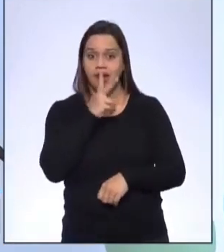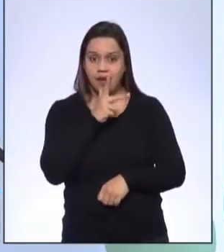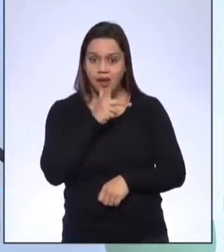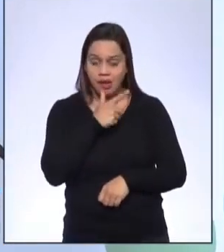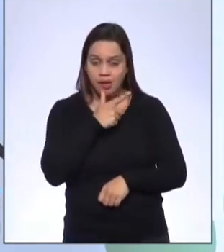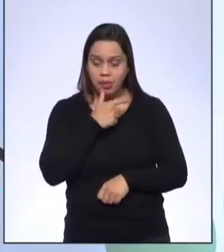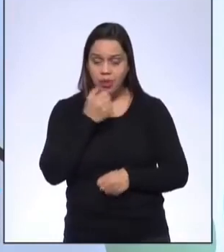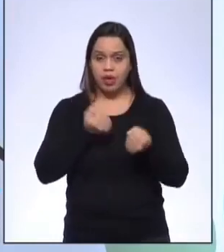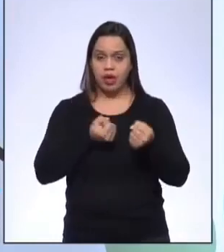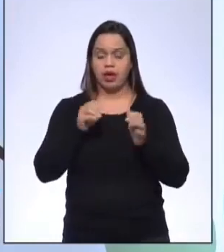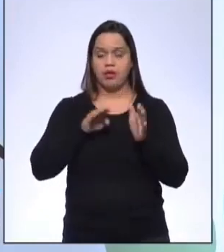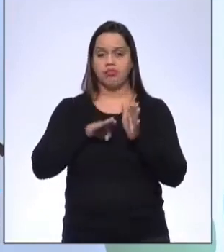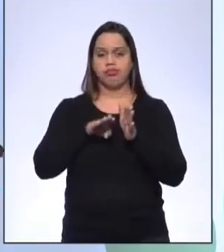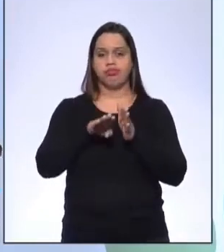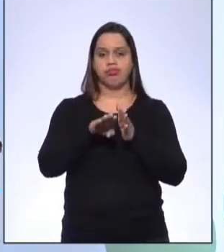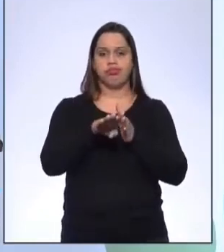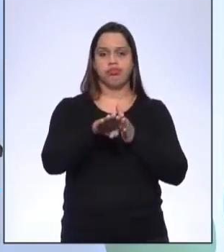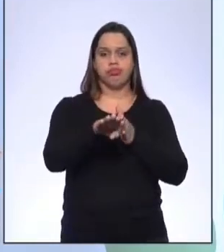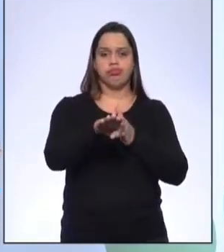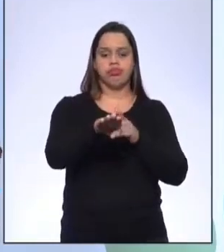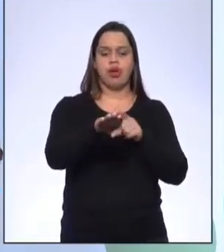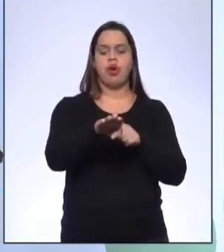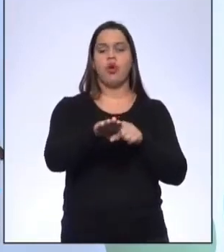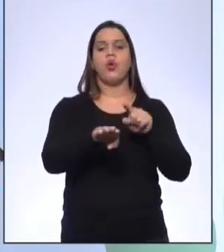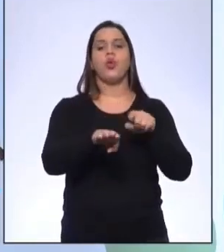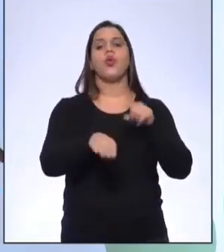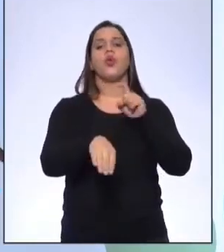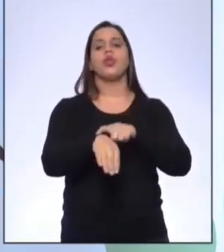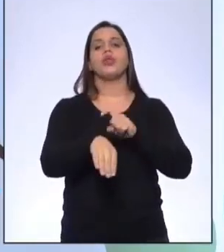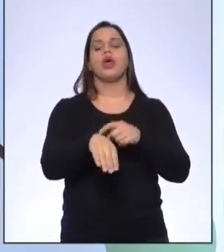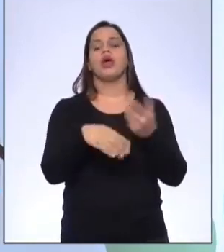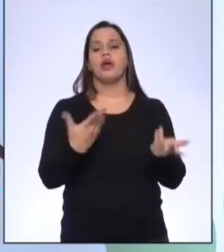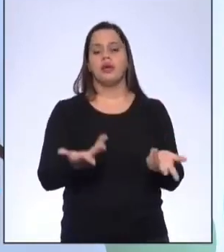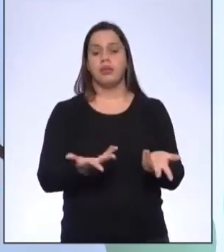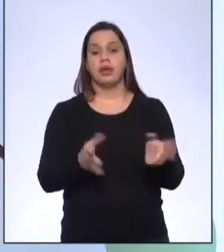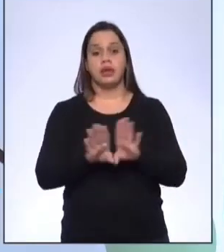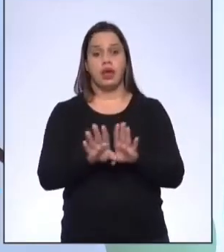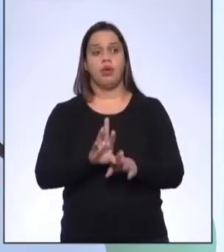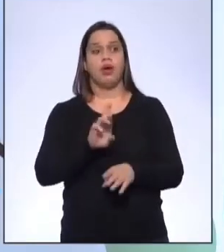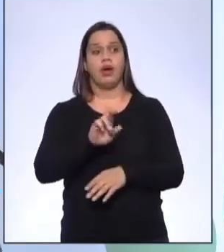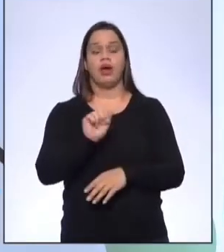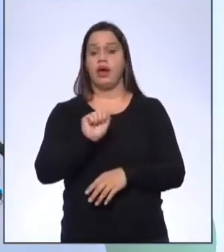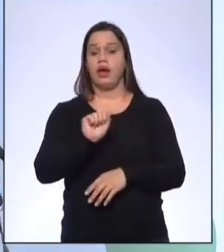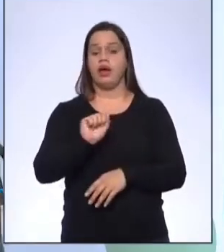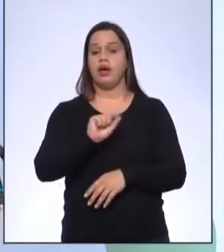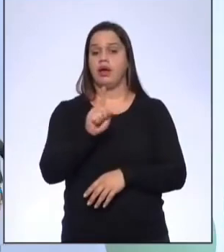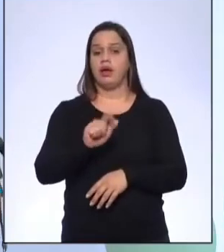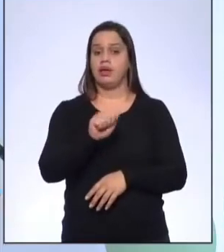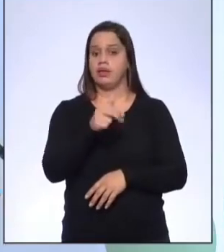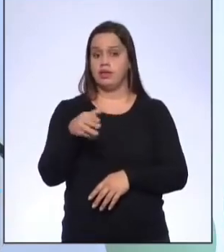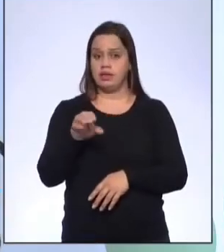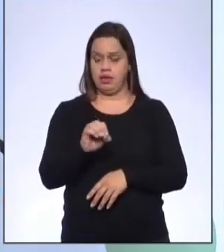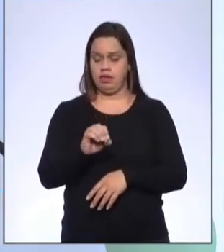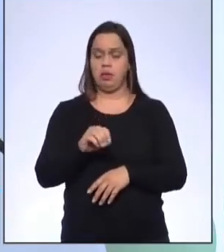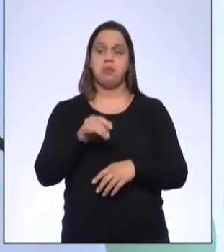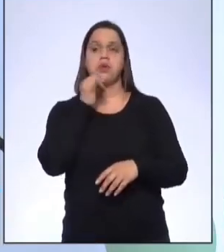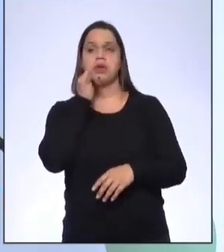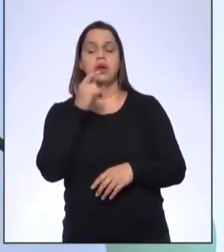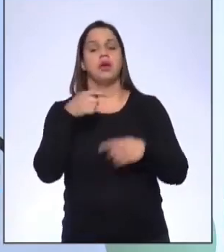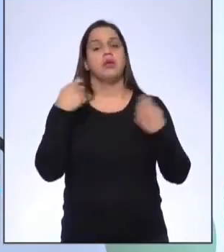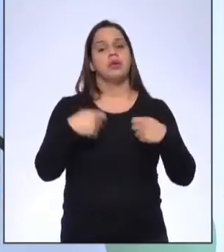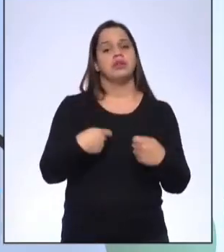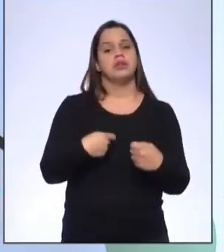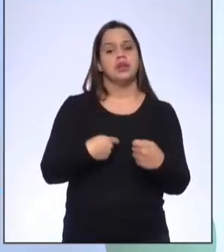percorrer essa distância, correto? Então, a razão ela dá essa ideia dessa relação. Eu tenho que percorrer 500